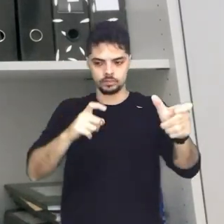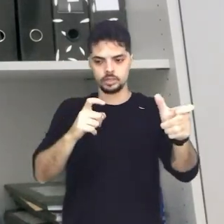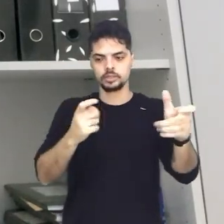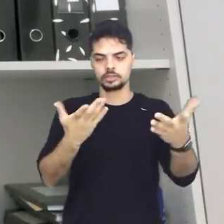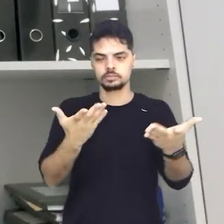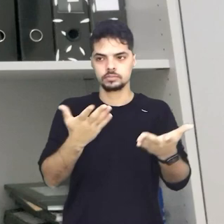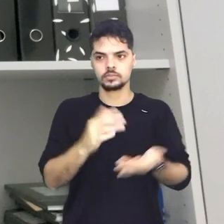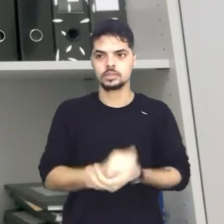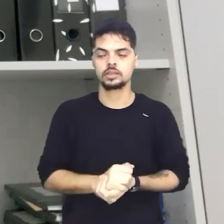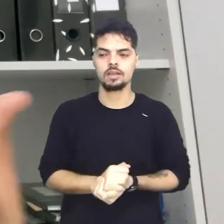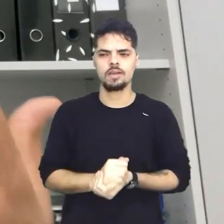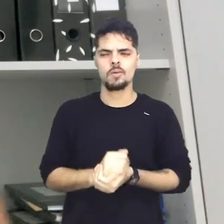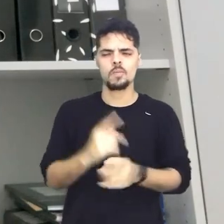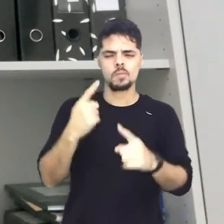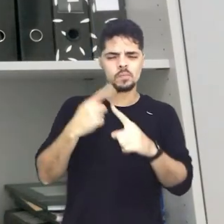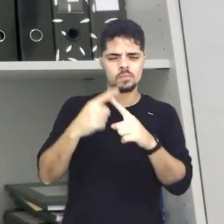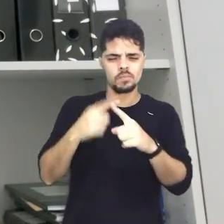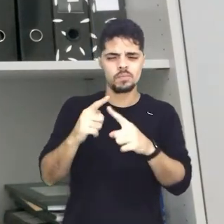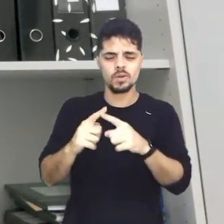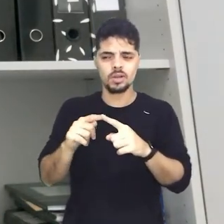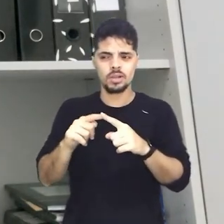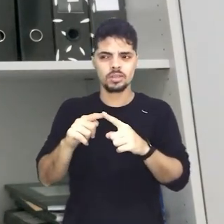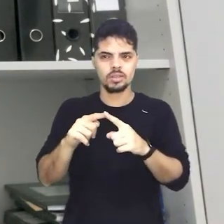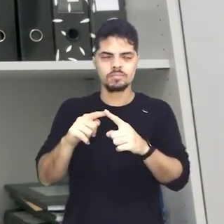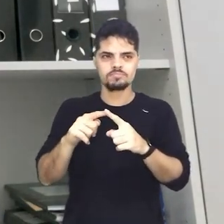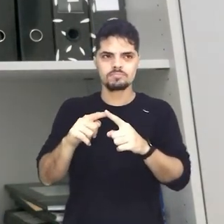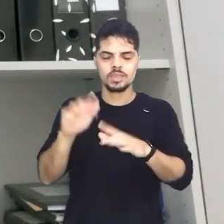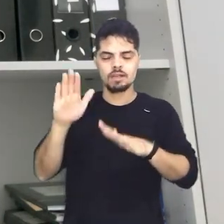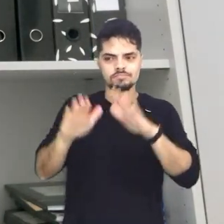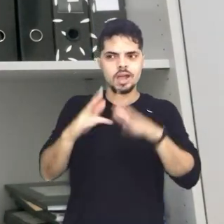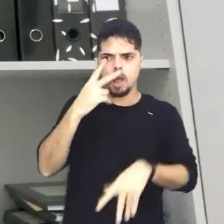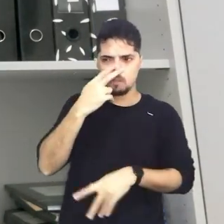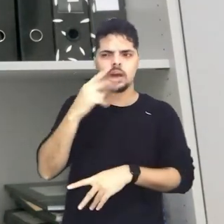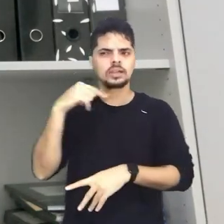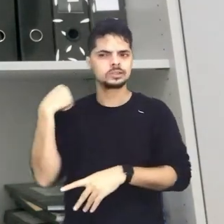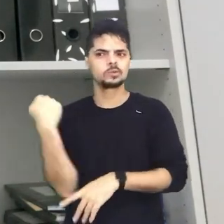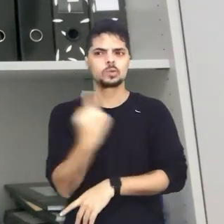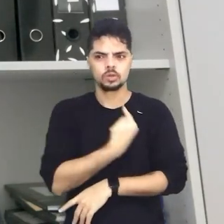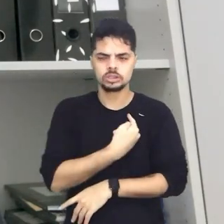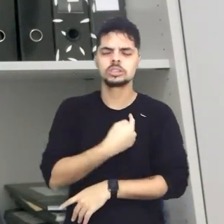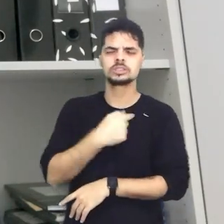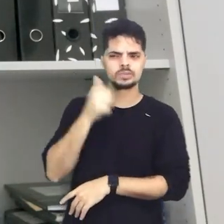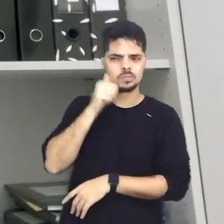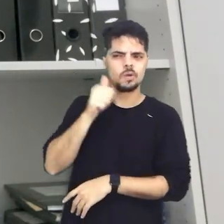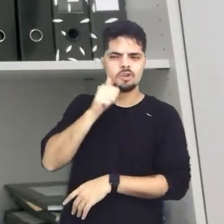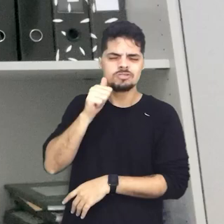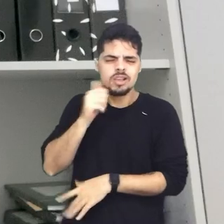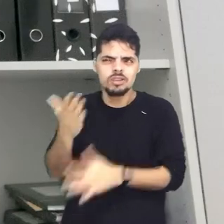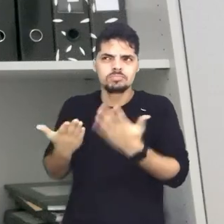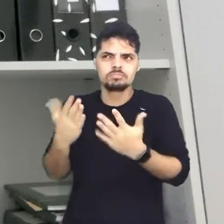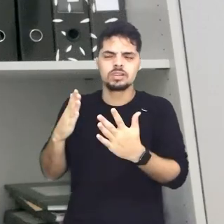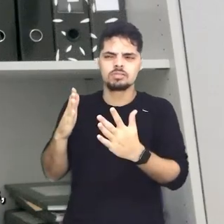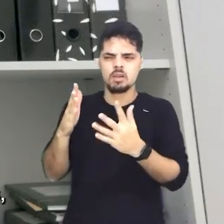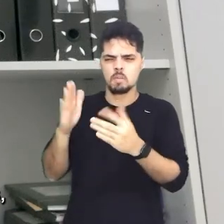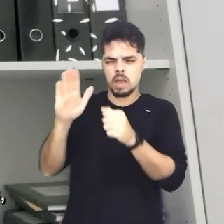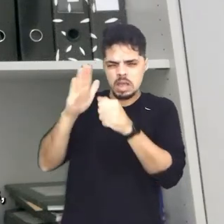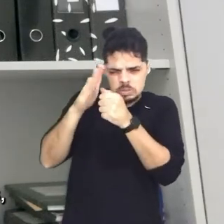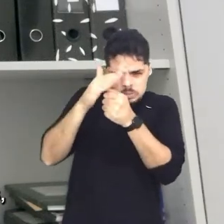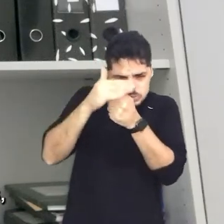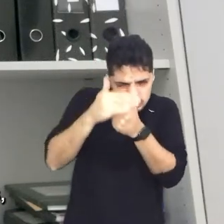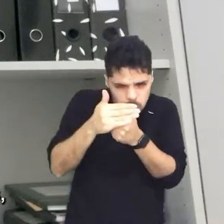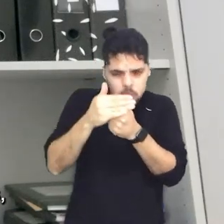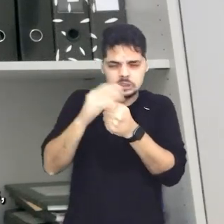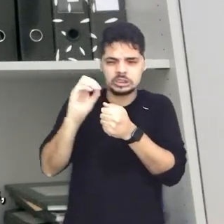negras ainda são, né, bem silenciadas, negligenciadas e que podem ser mais exploradas. Então,